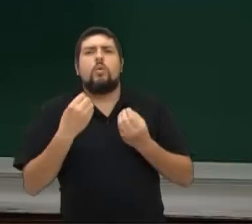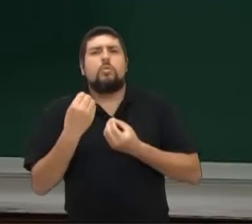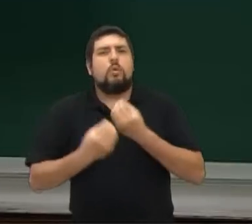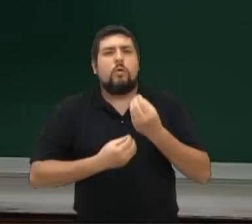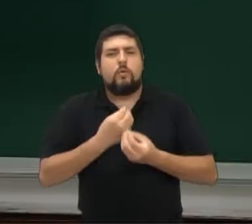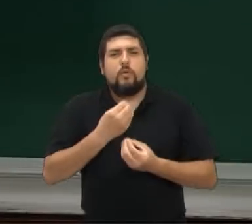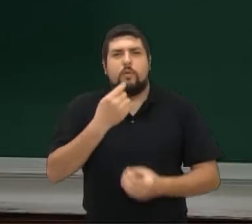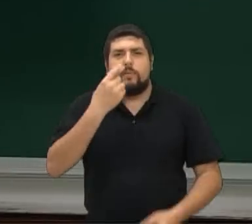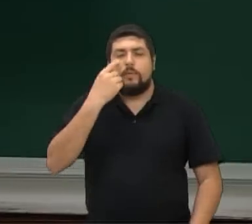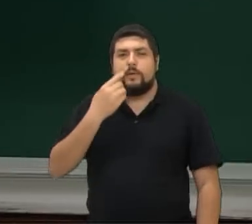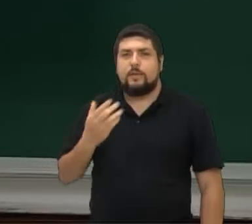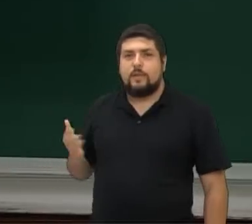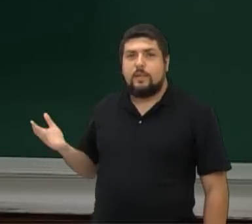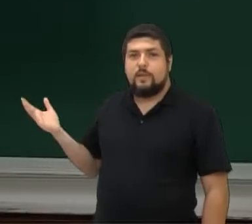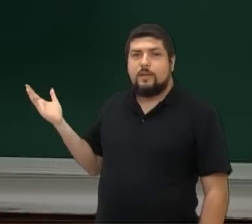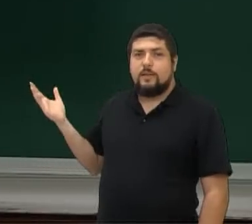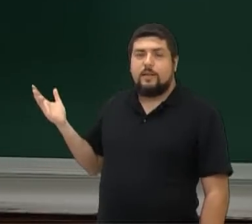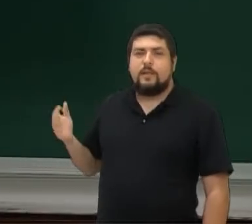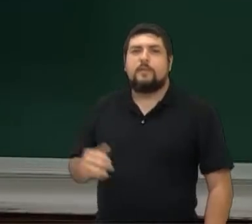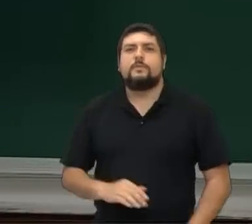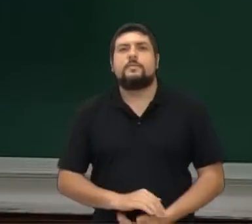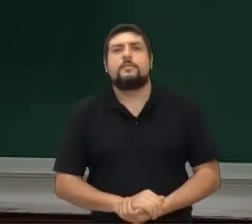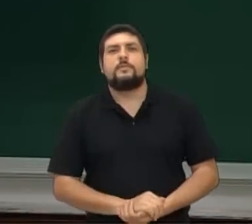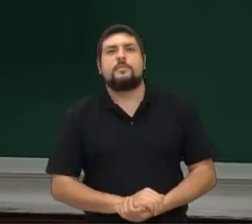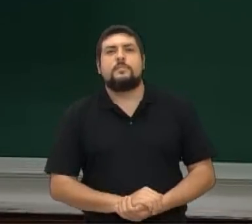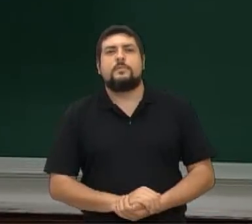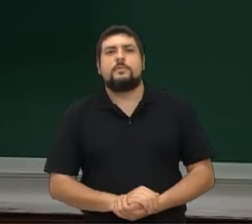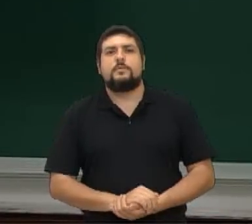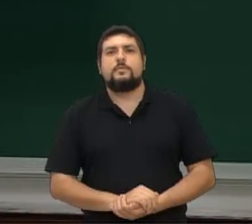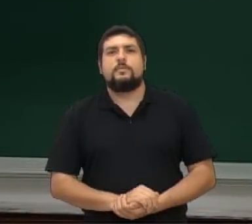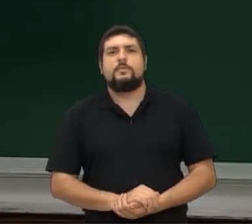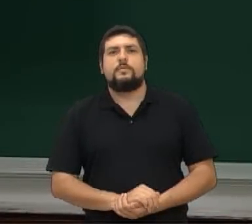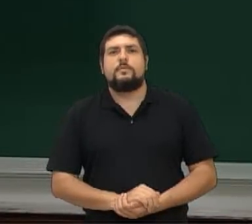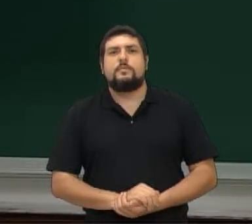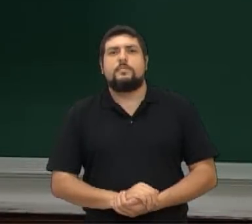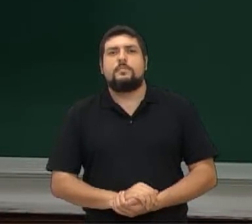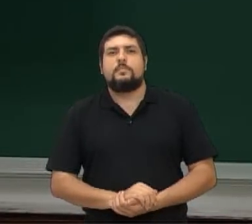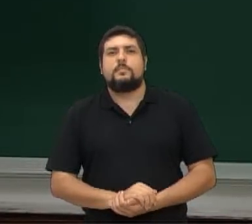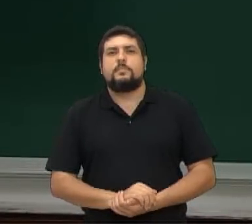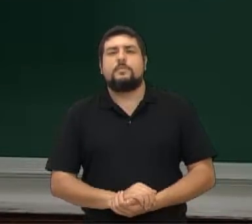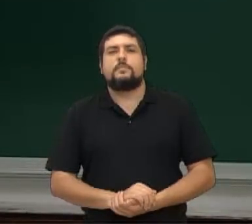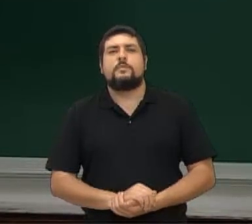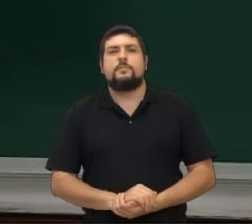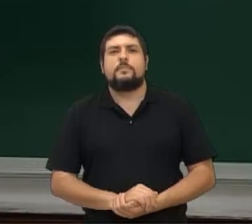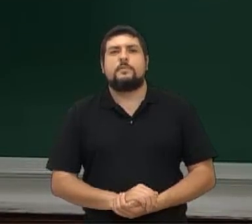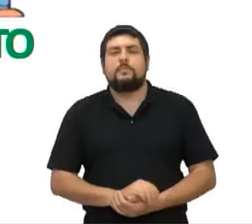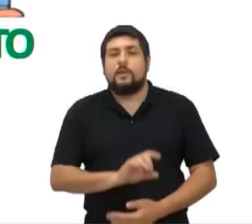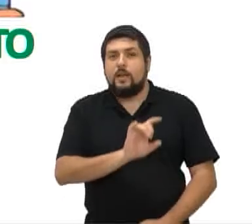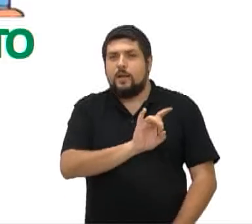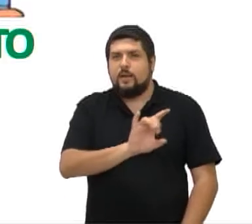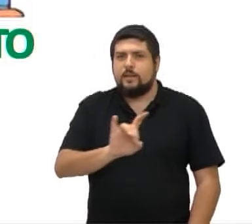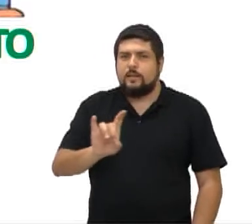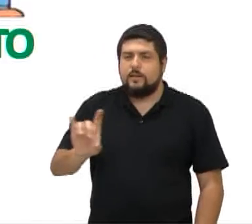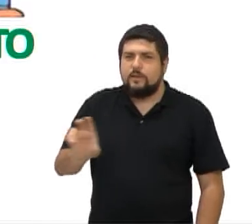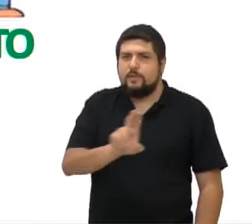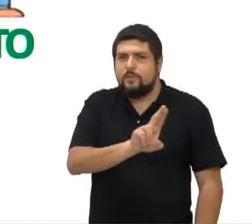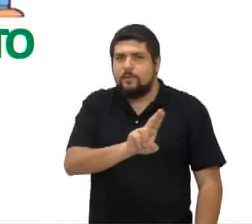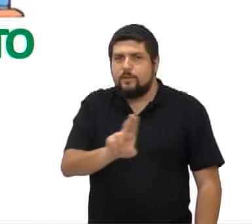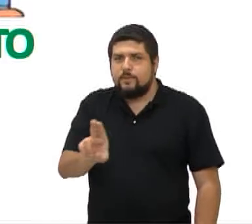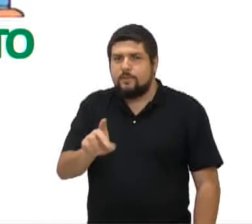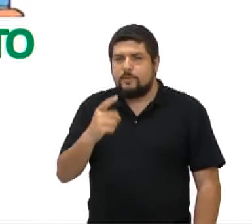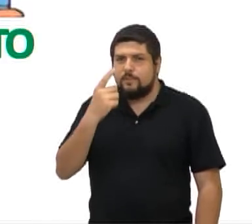maior que 90 graus. Logo, é um ângulo obtuso, tá? Aqui, nós temos dois